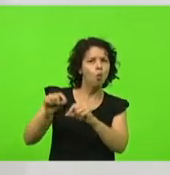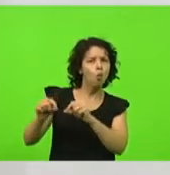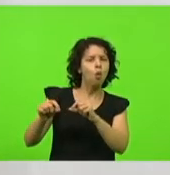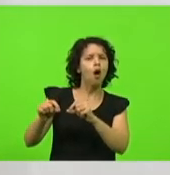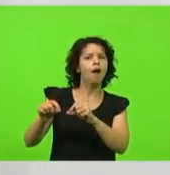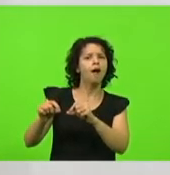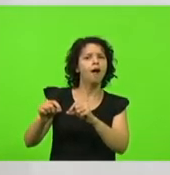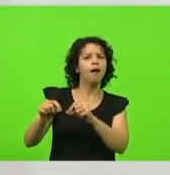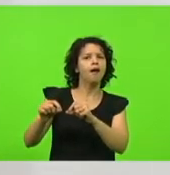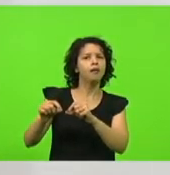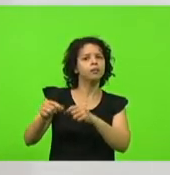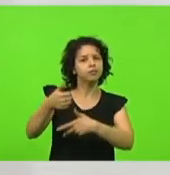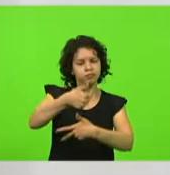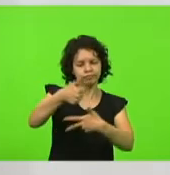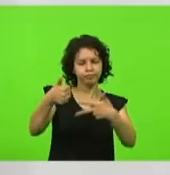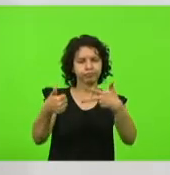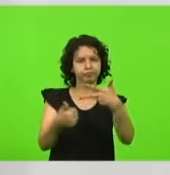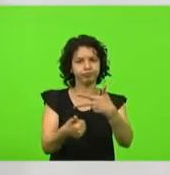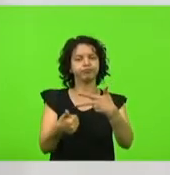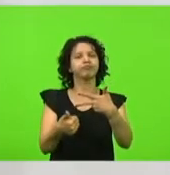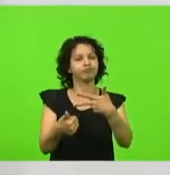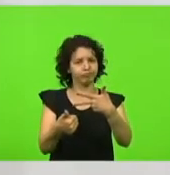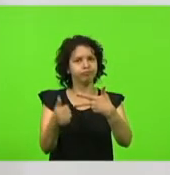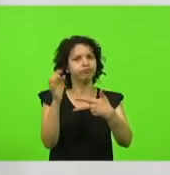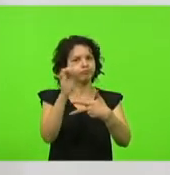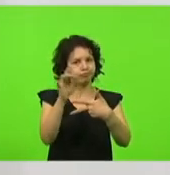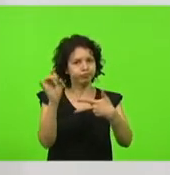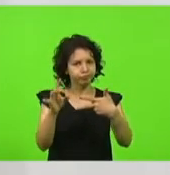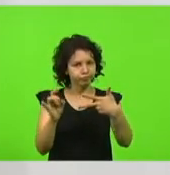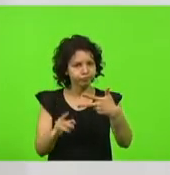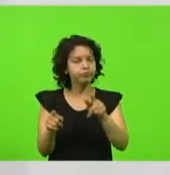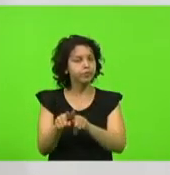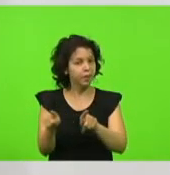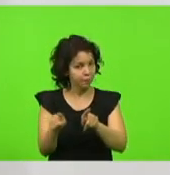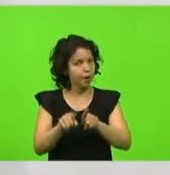no estado. E, além de tudo, da própria imprensa,